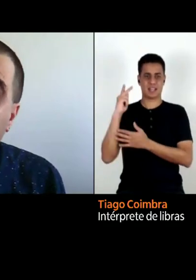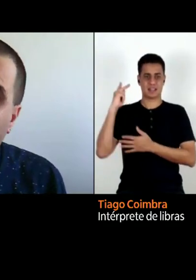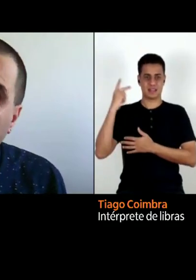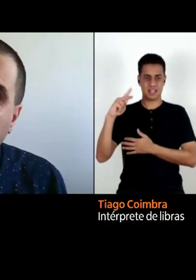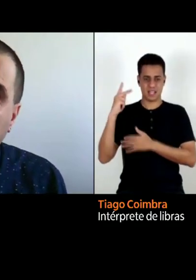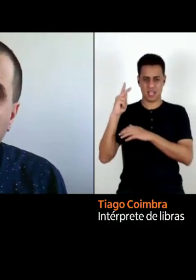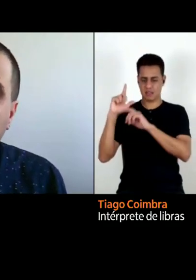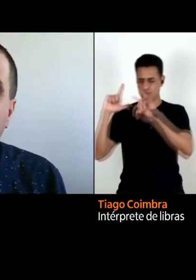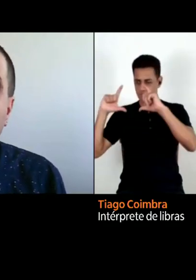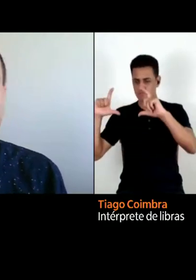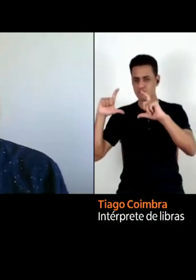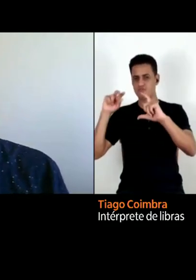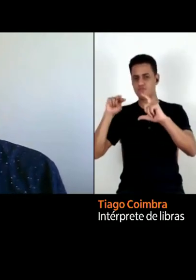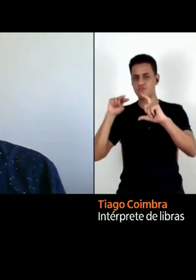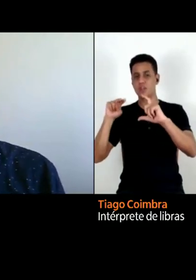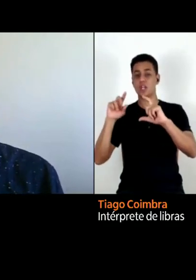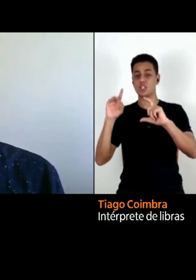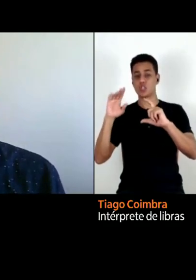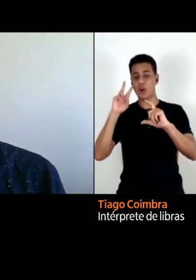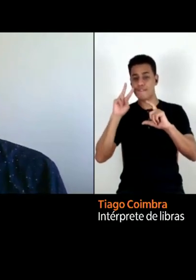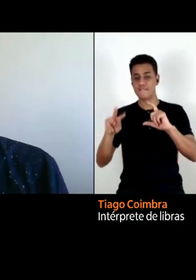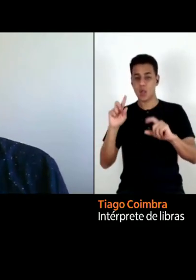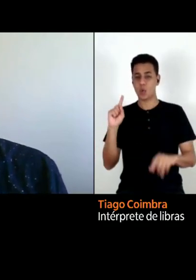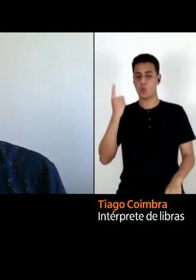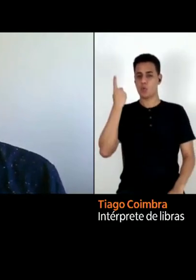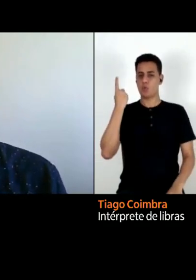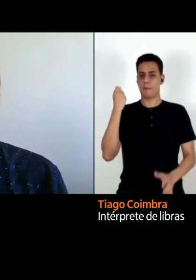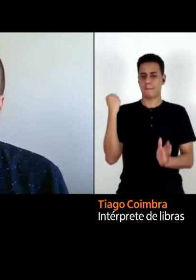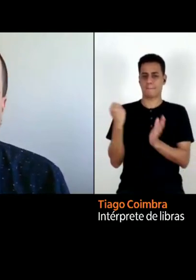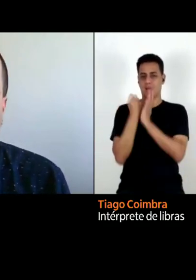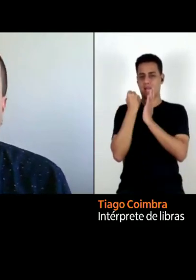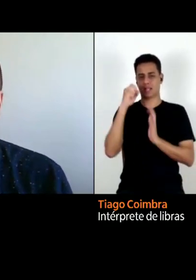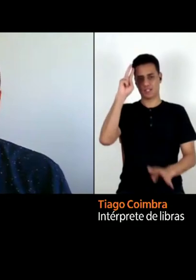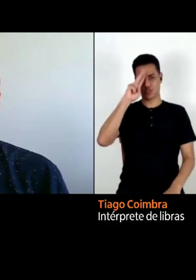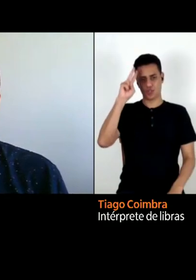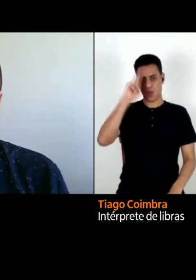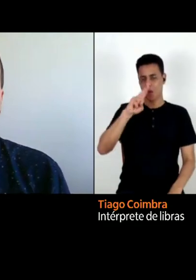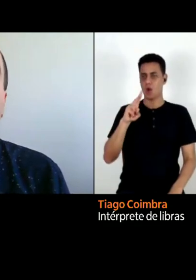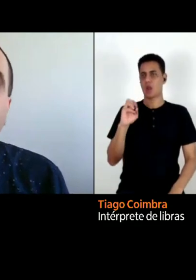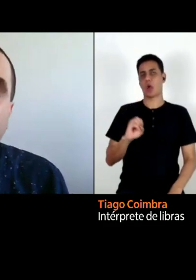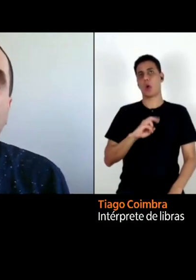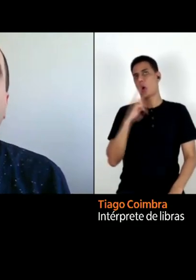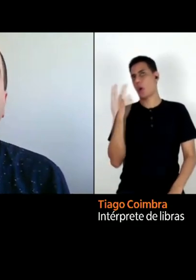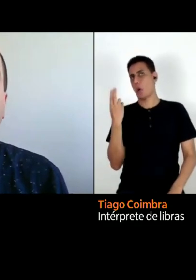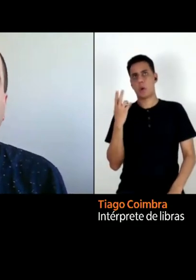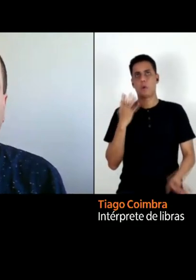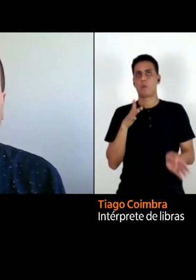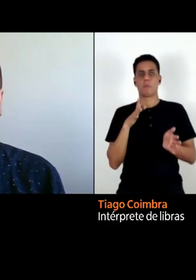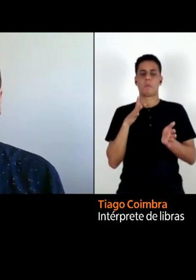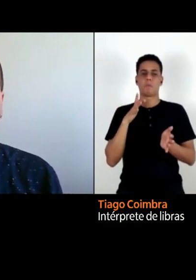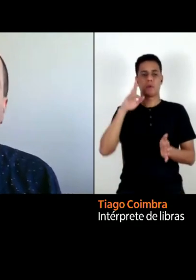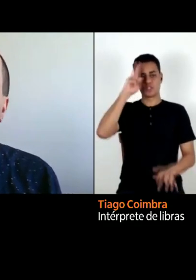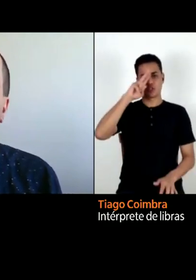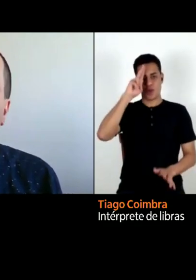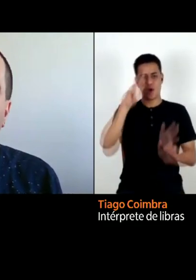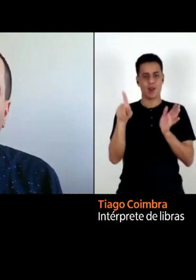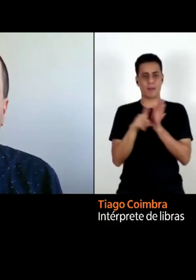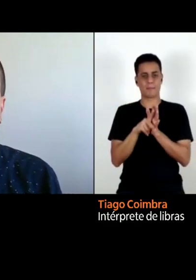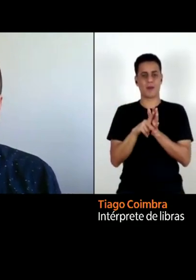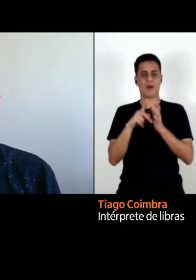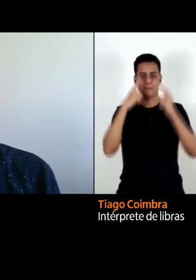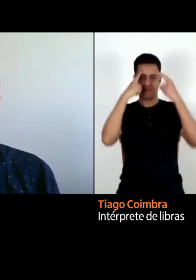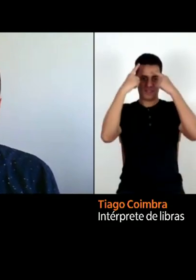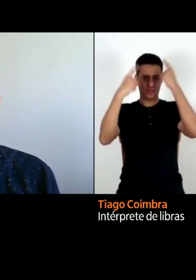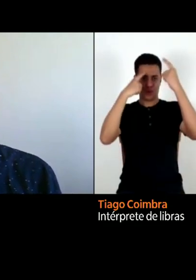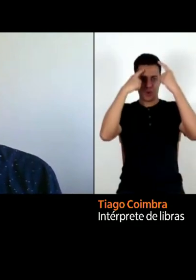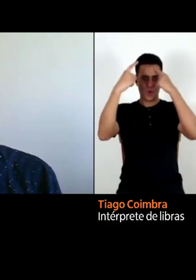um fato histórico ou uma ficção histórica, mas também imantar uma